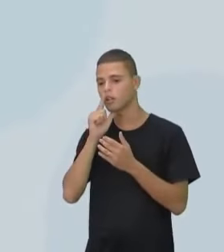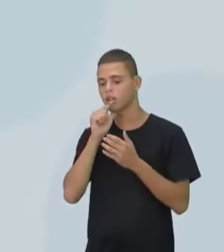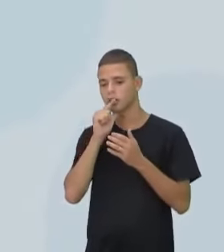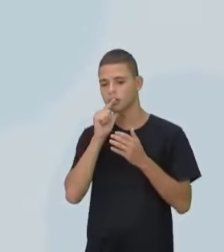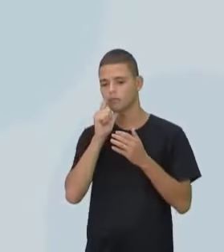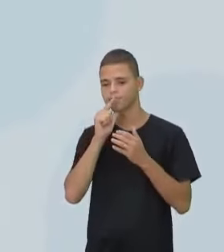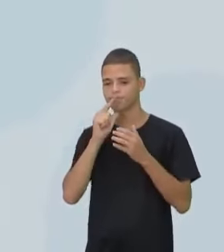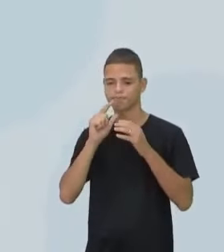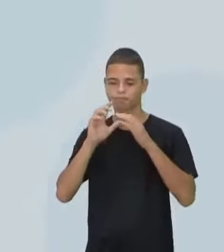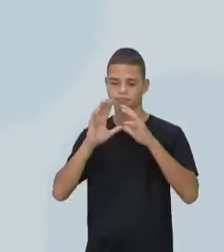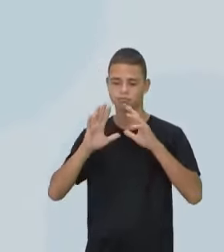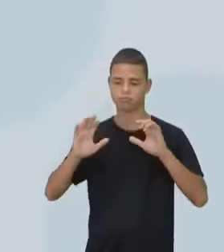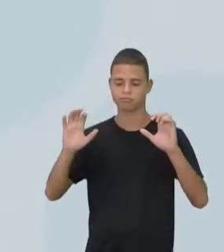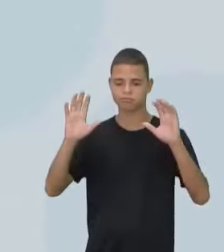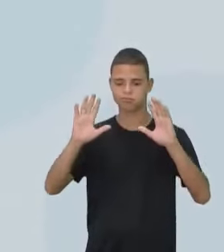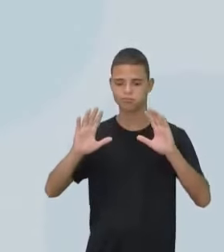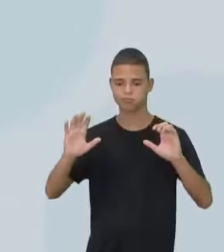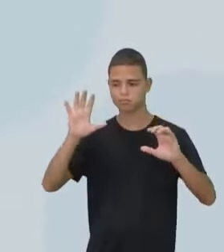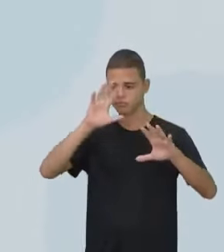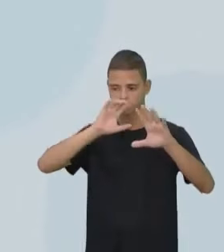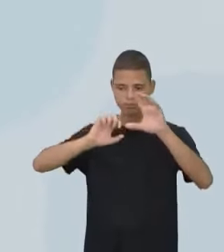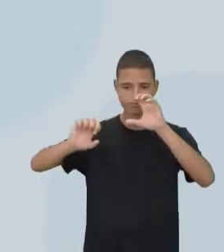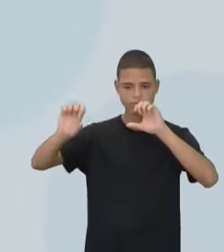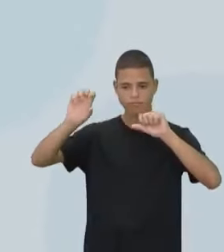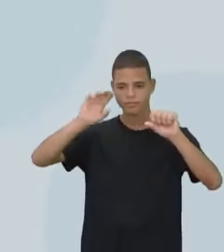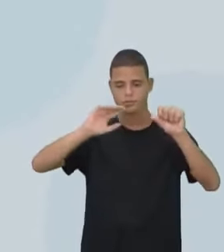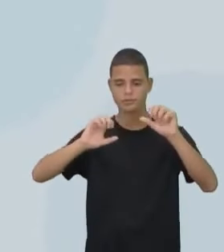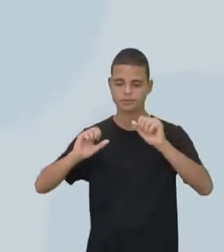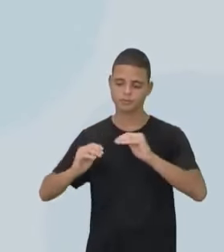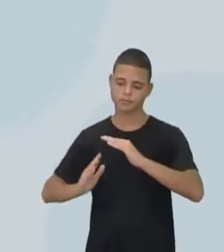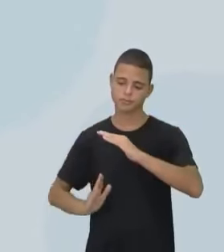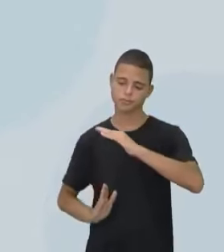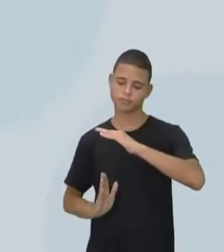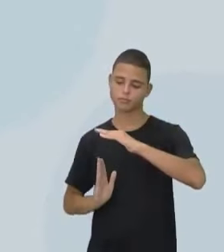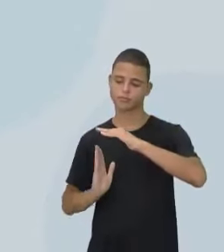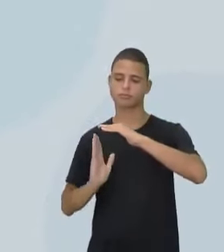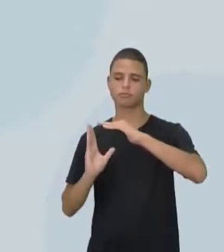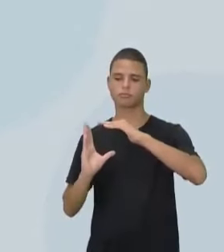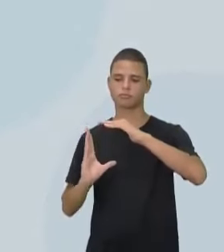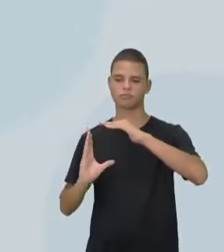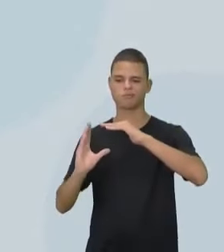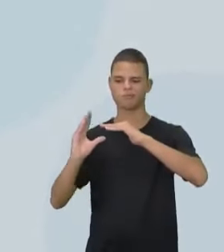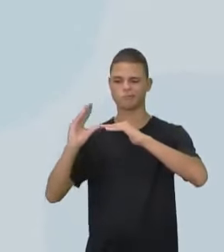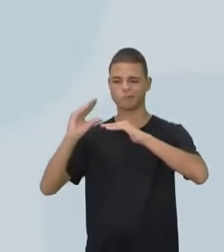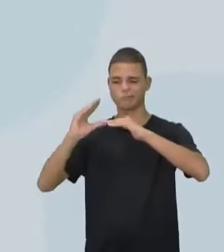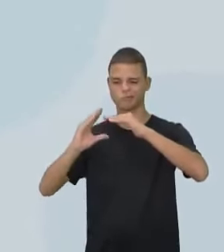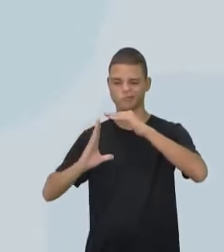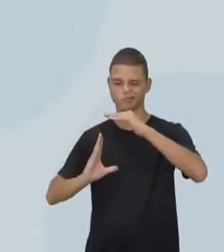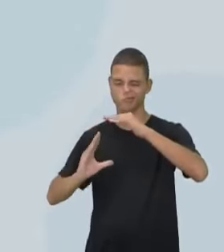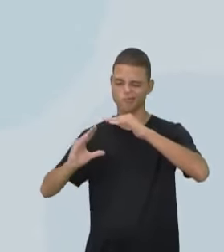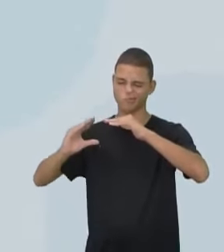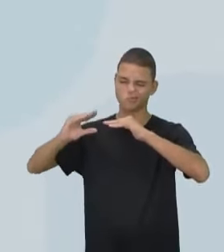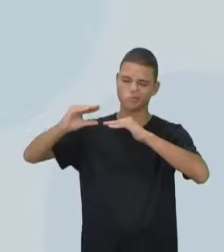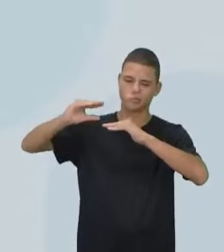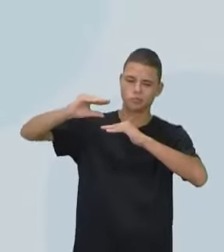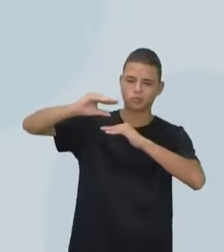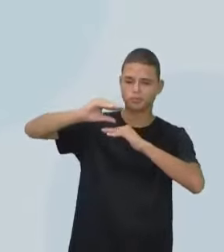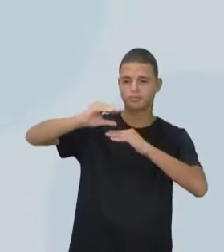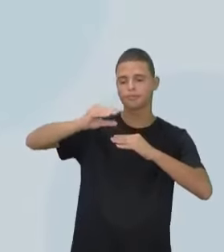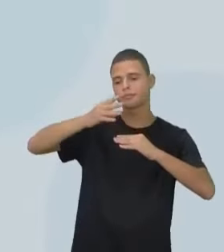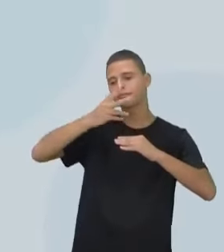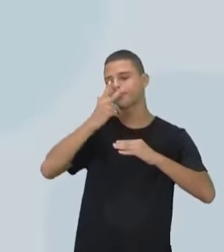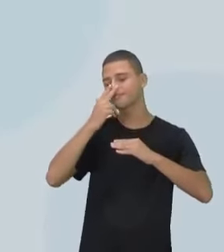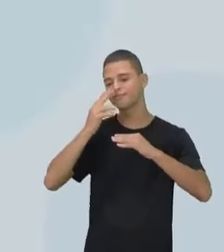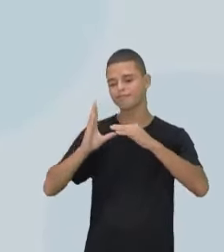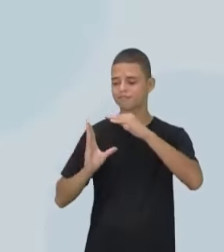esse bloqueio do relevo faz com que o ar suba, a umidade se condense e haja a precipitação. É meio como se fosse um paredão, né?